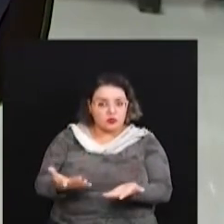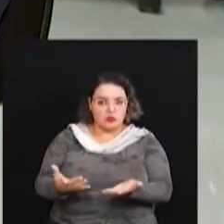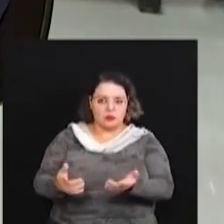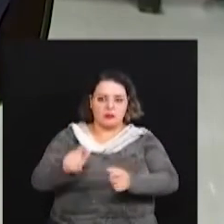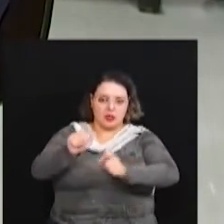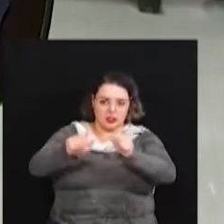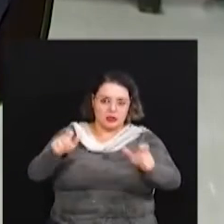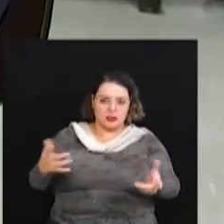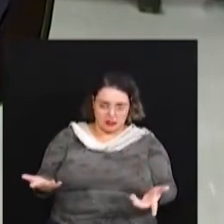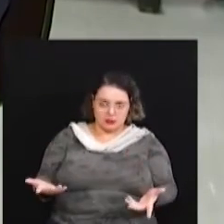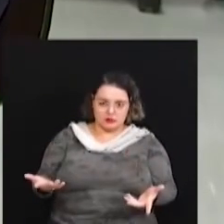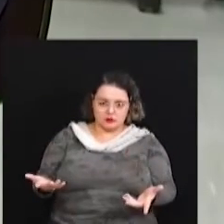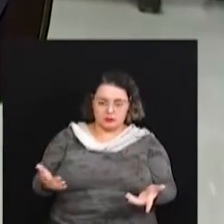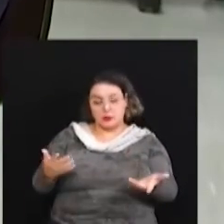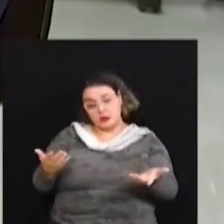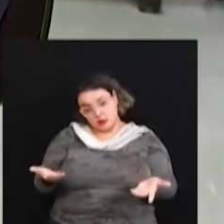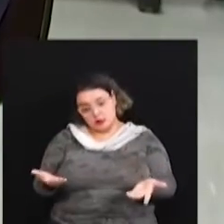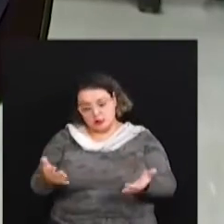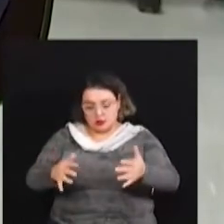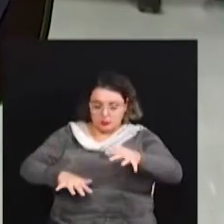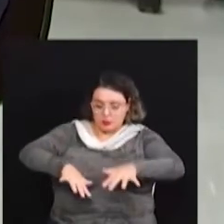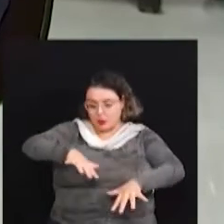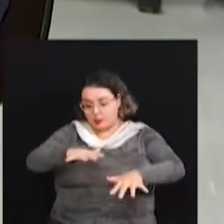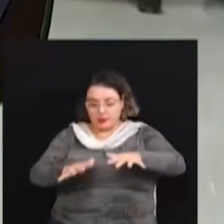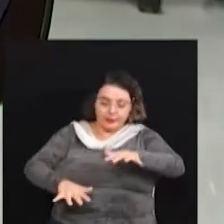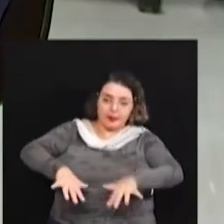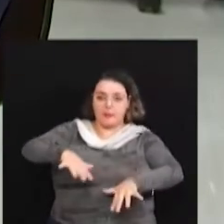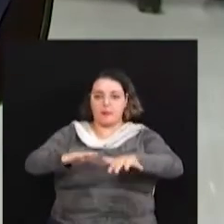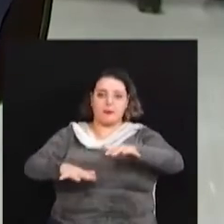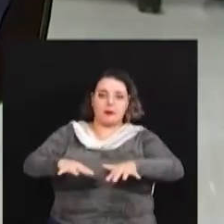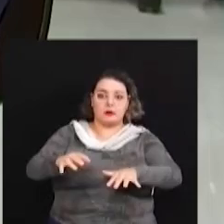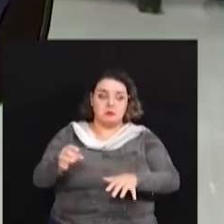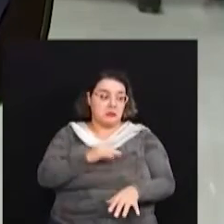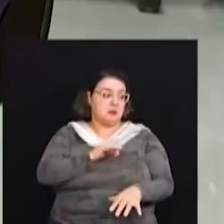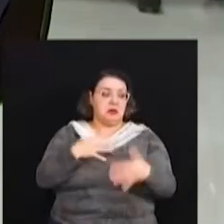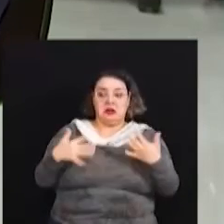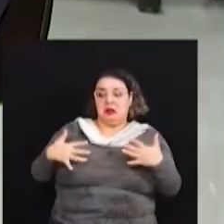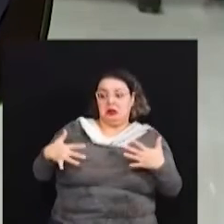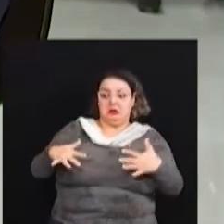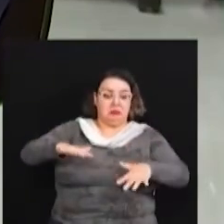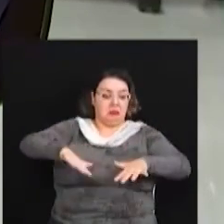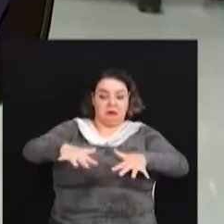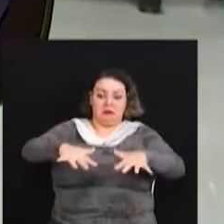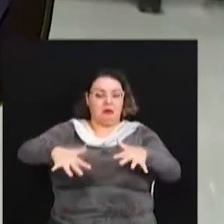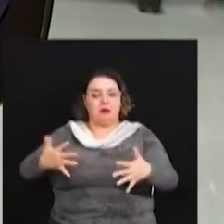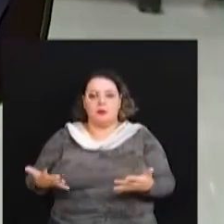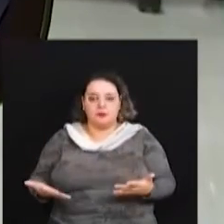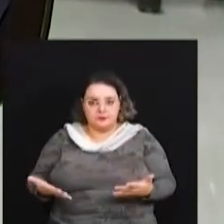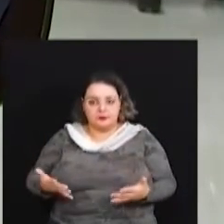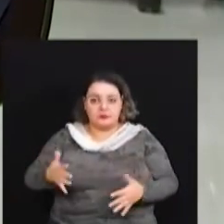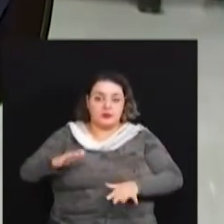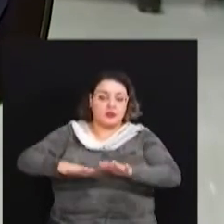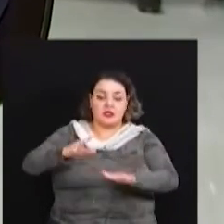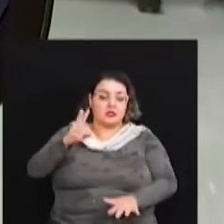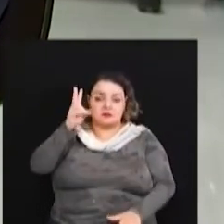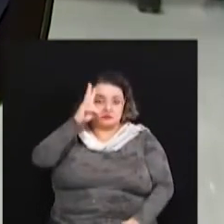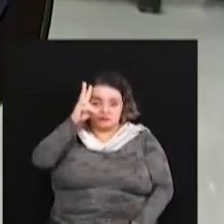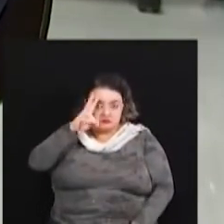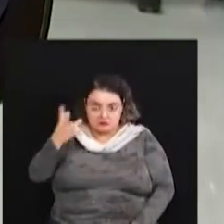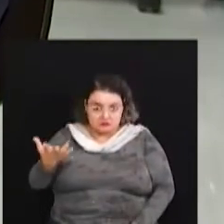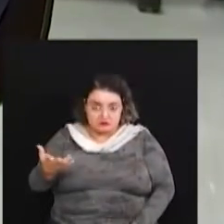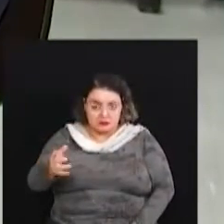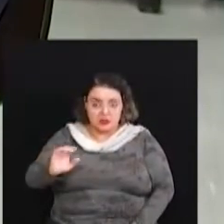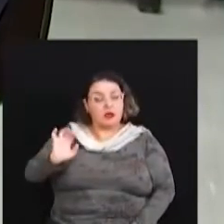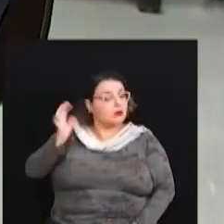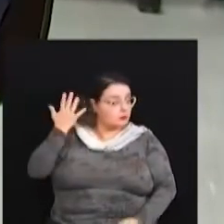verdadeira, para a população. No caso de terremotos, né, as pessoas se espantam, às vezes, de um tremor, porque talvez não se lembre que